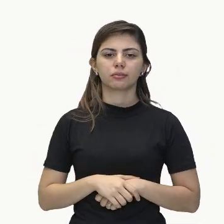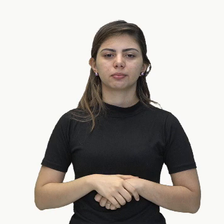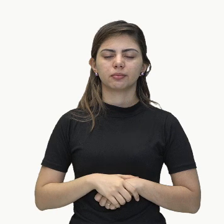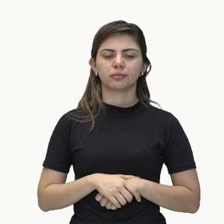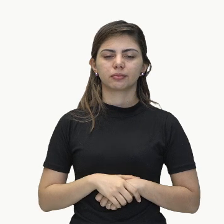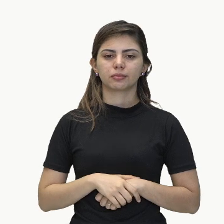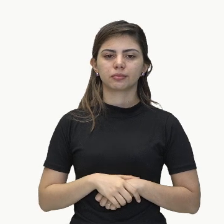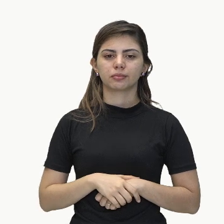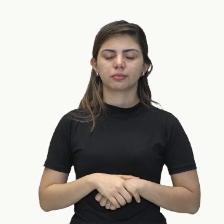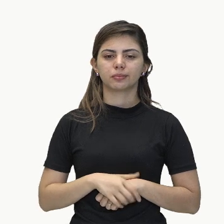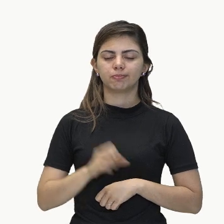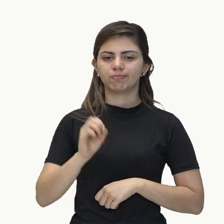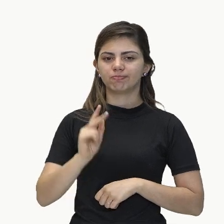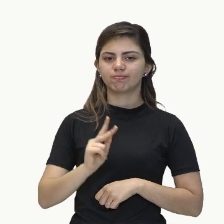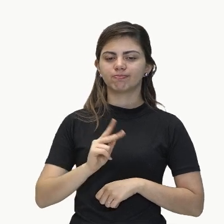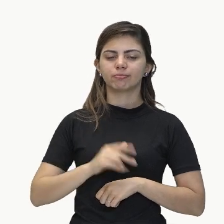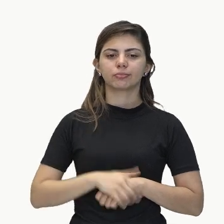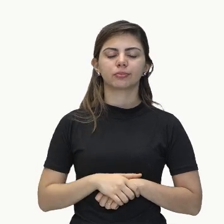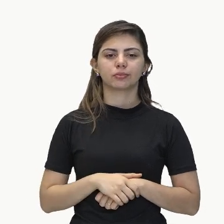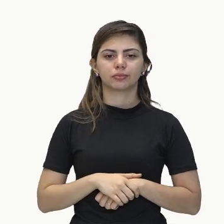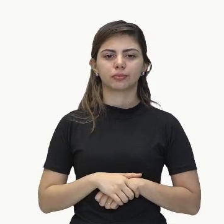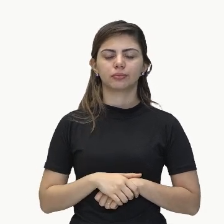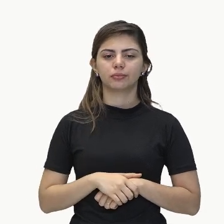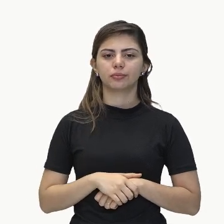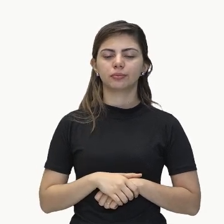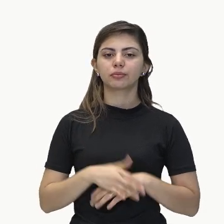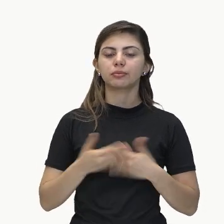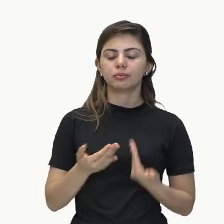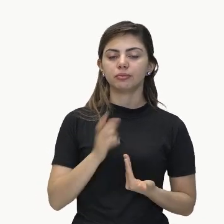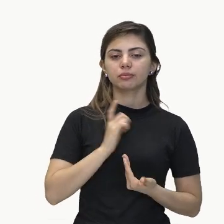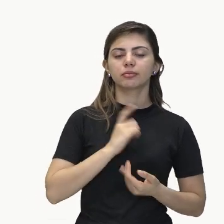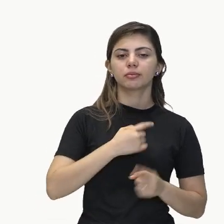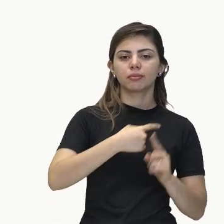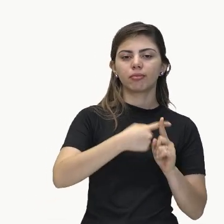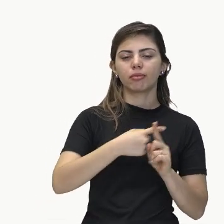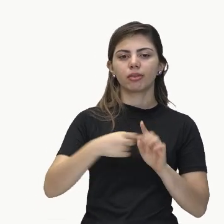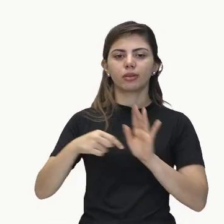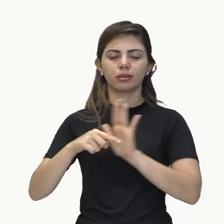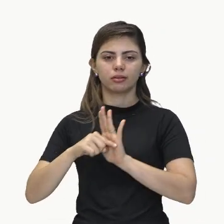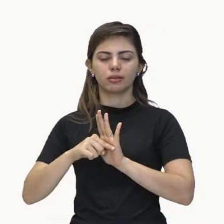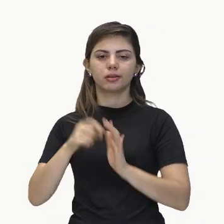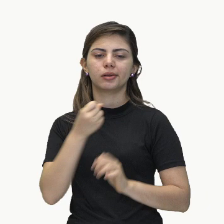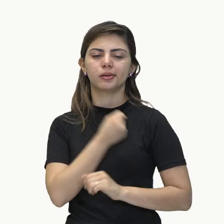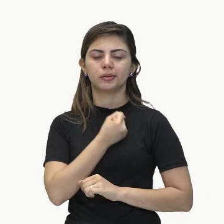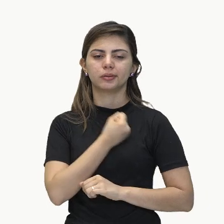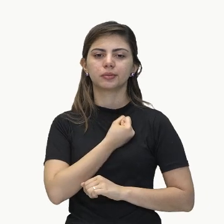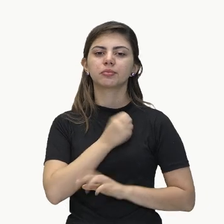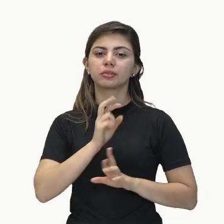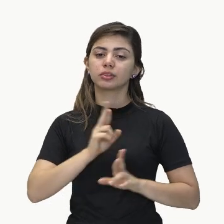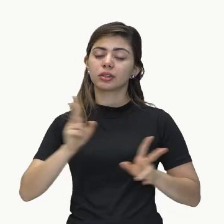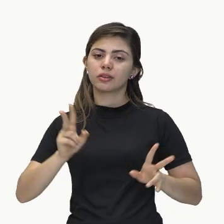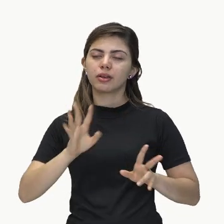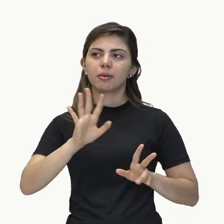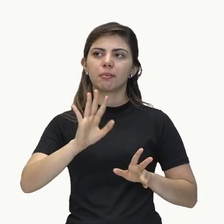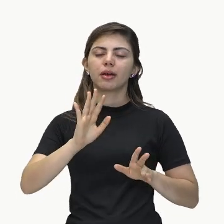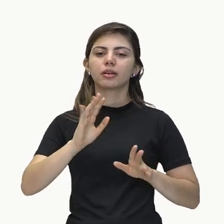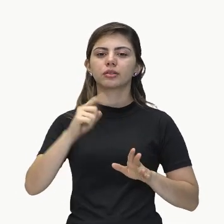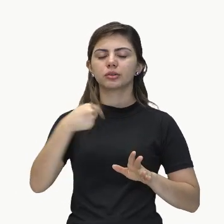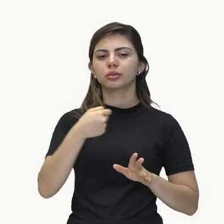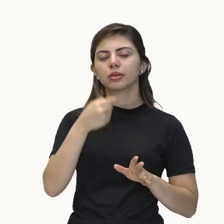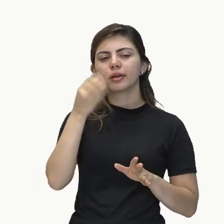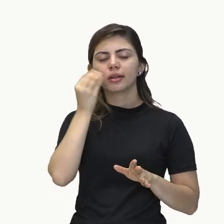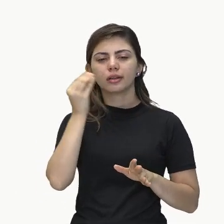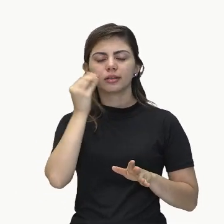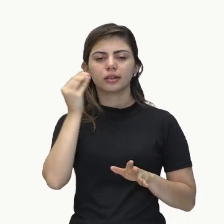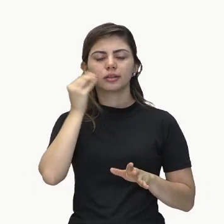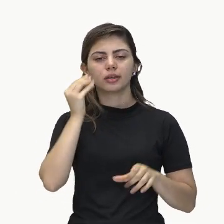vida. Ok? Pelo fato de um já ser positivo e o outro ser negativo. Eles só não são iguais.